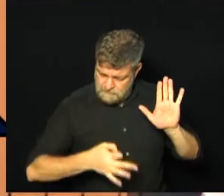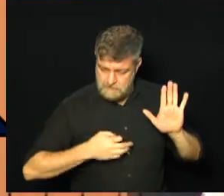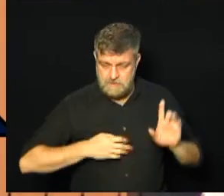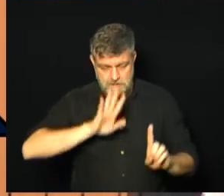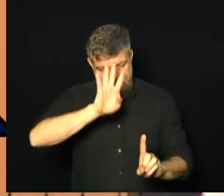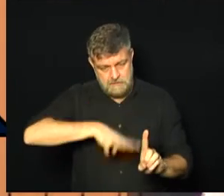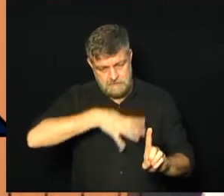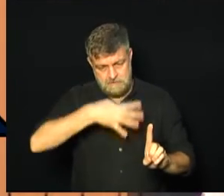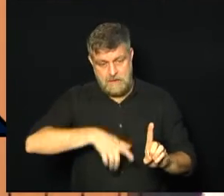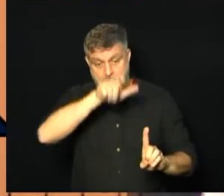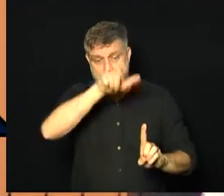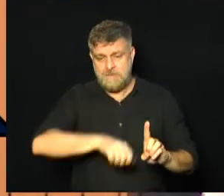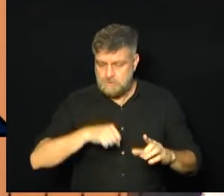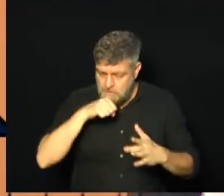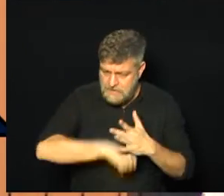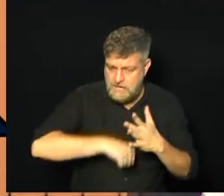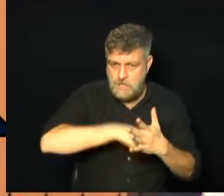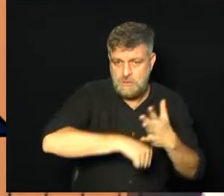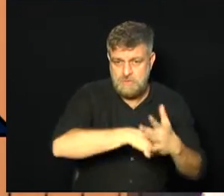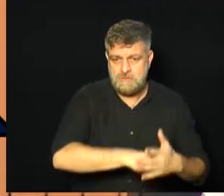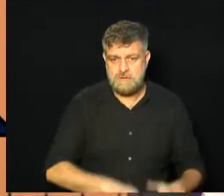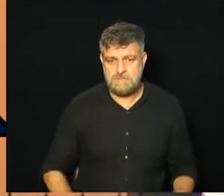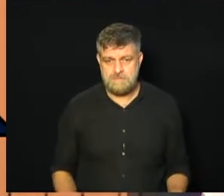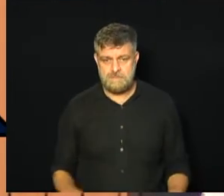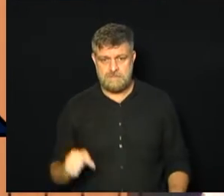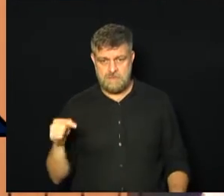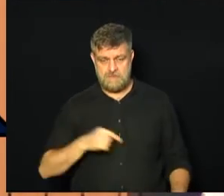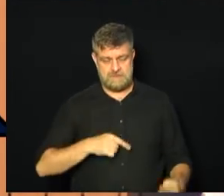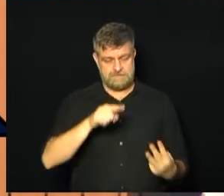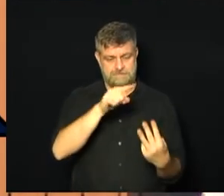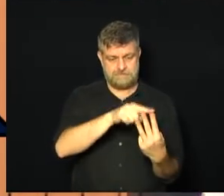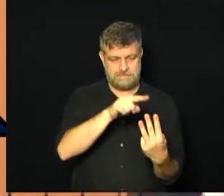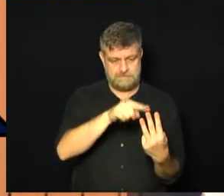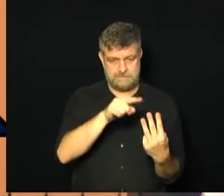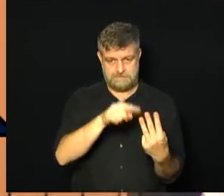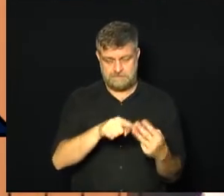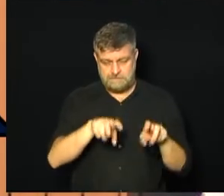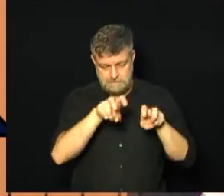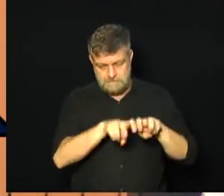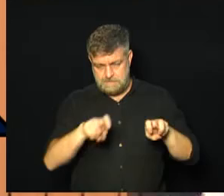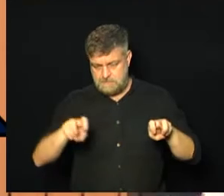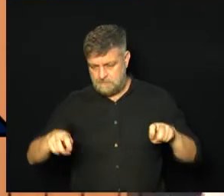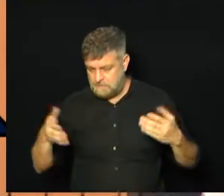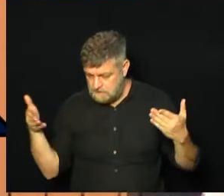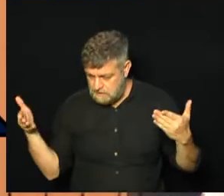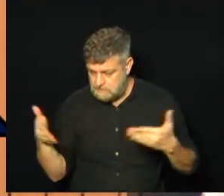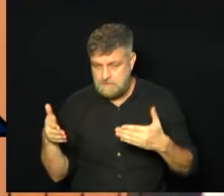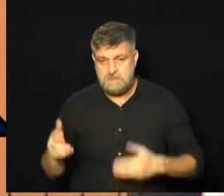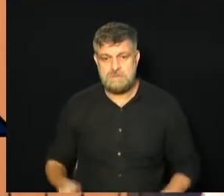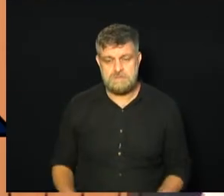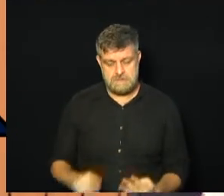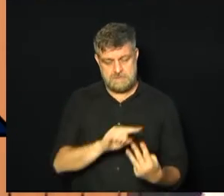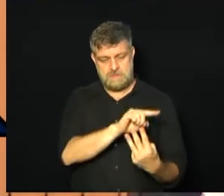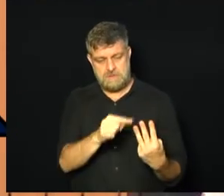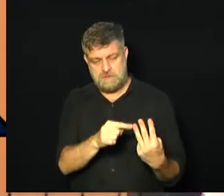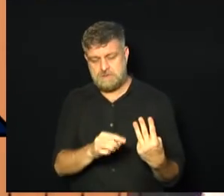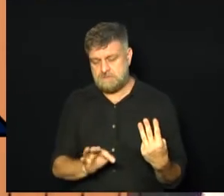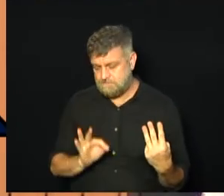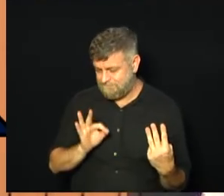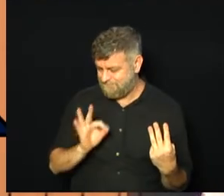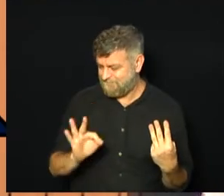os nossos lutadores. Então, pode ter certeza que essas pessoas que estão aqui sentadas ao meu lado, nesse momento, são pessoas que, de